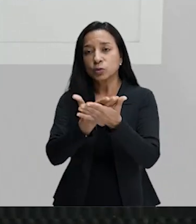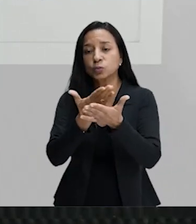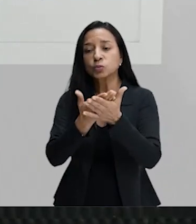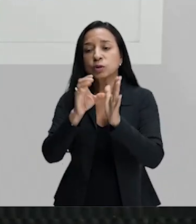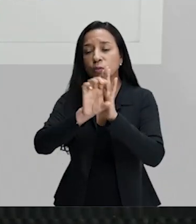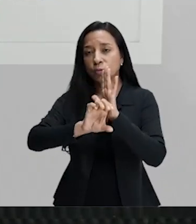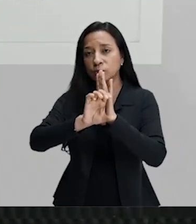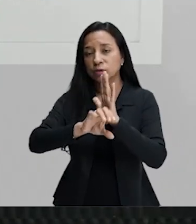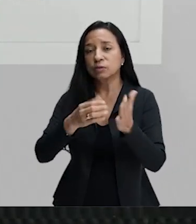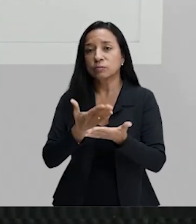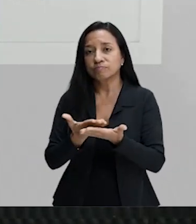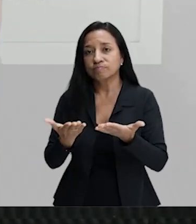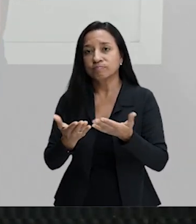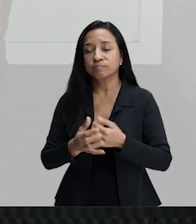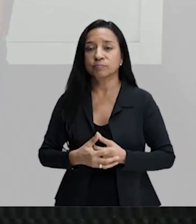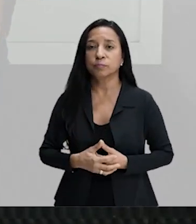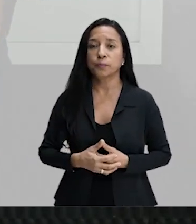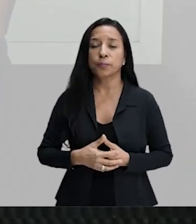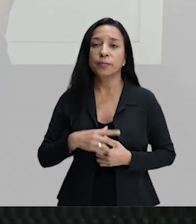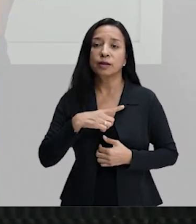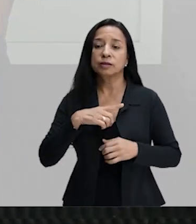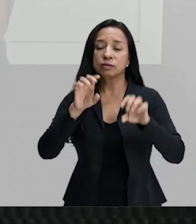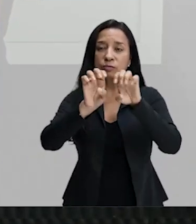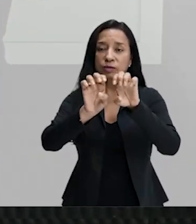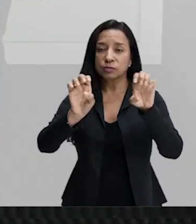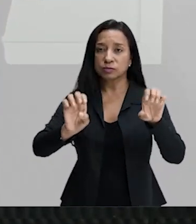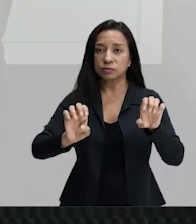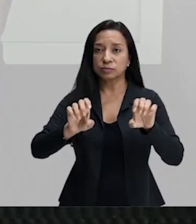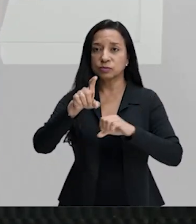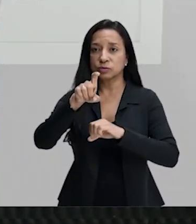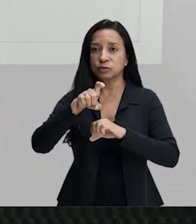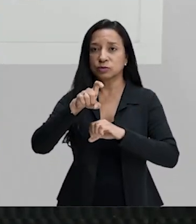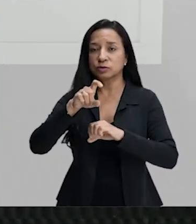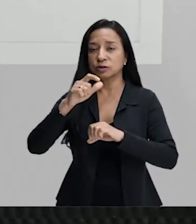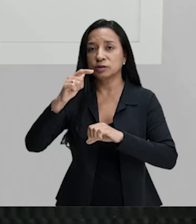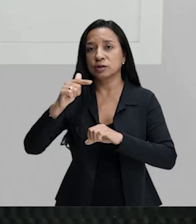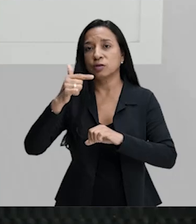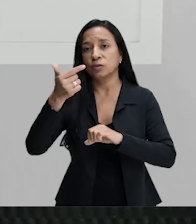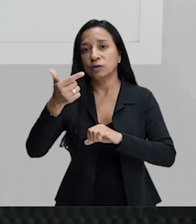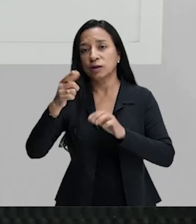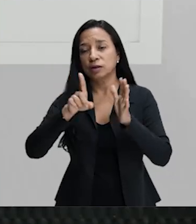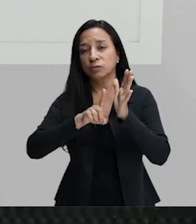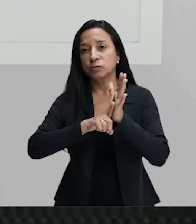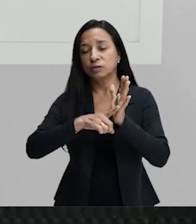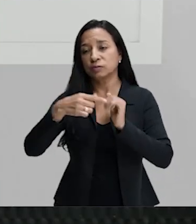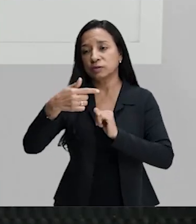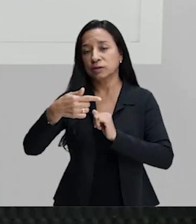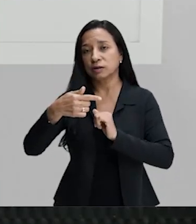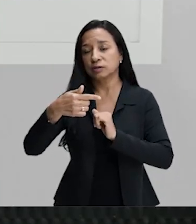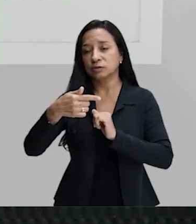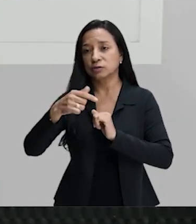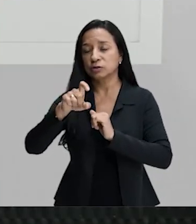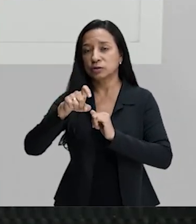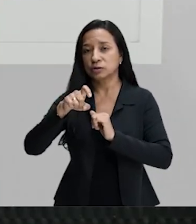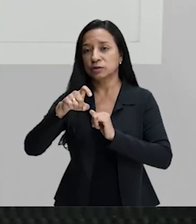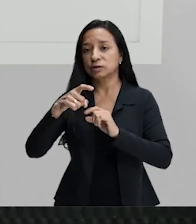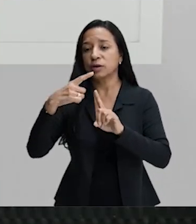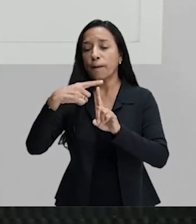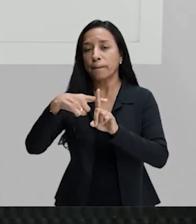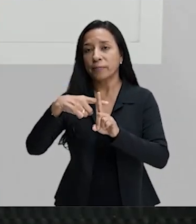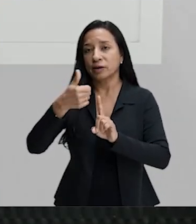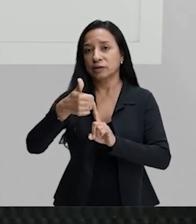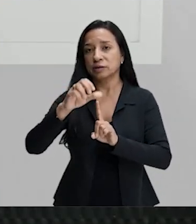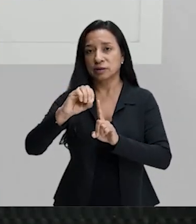exemplo, eu tenho uma equação. X ao quadrado menos 7x mais 10. Eu